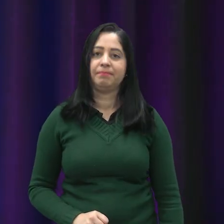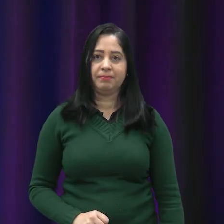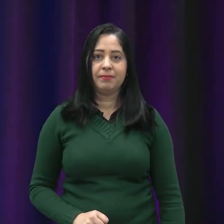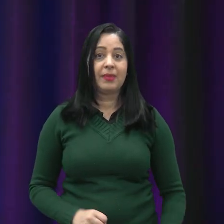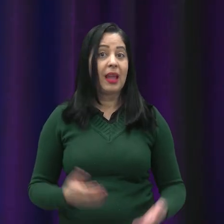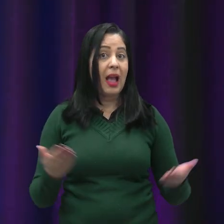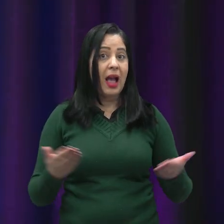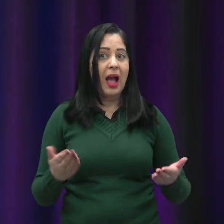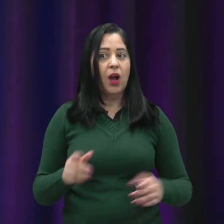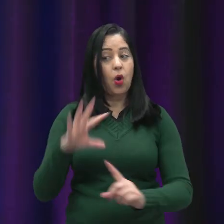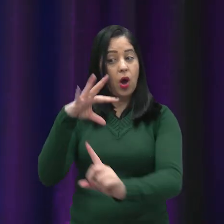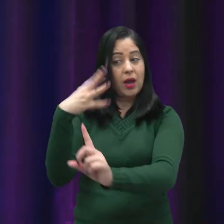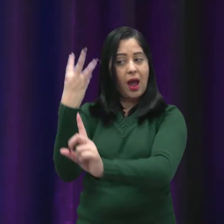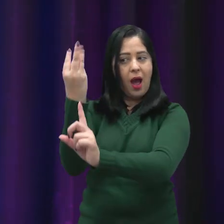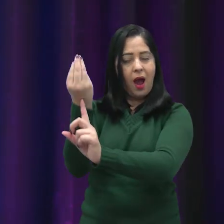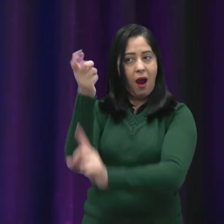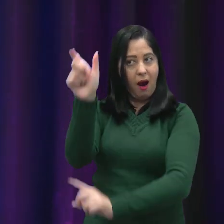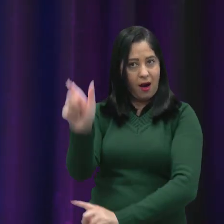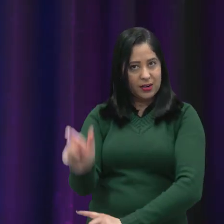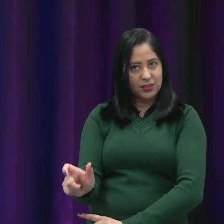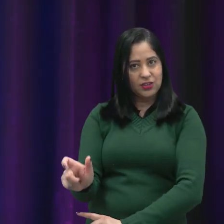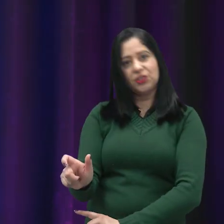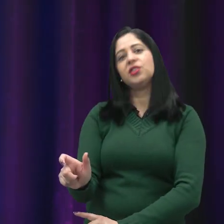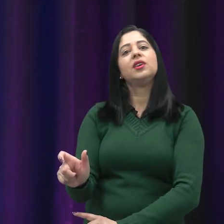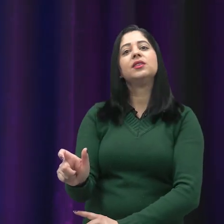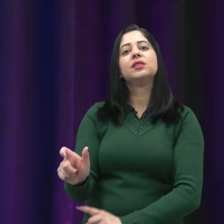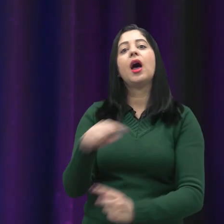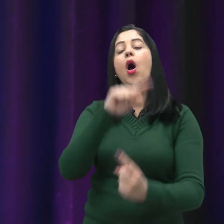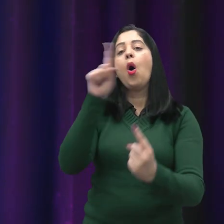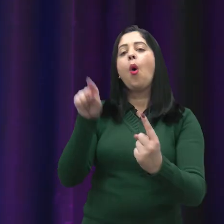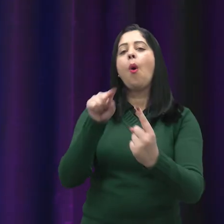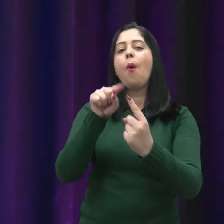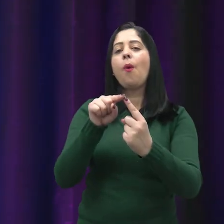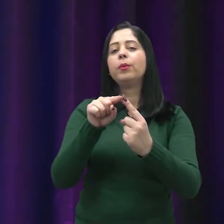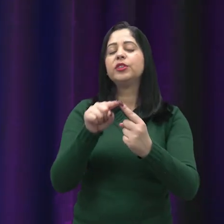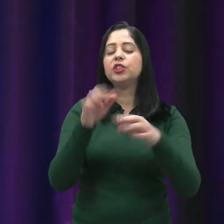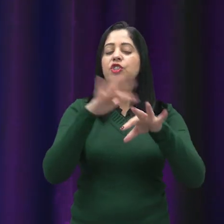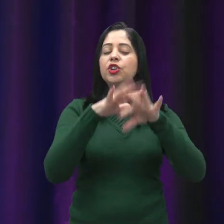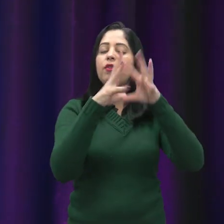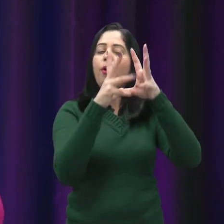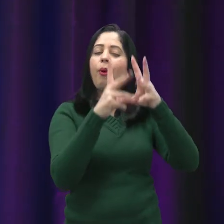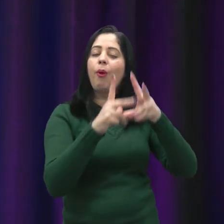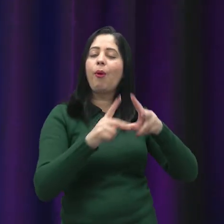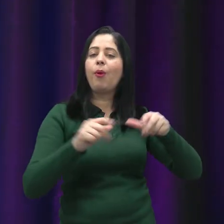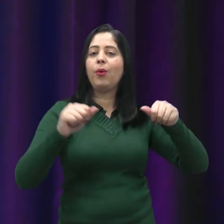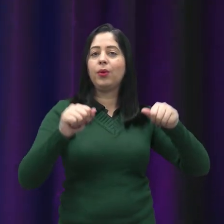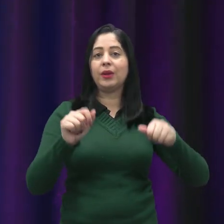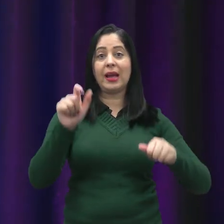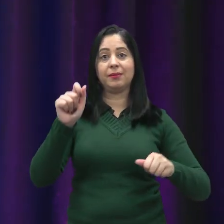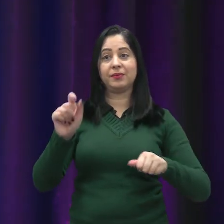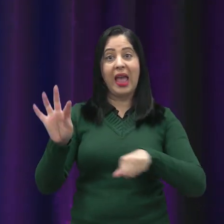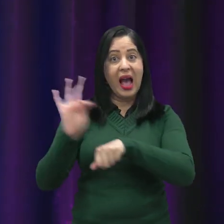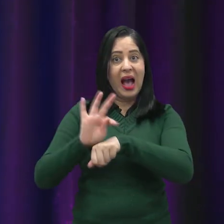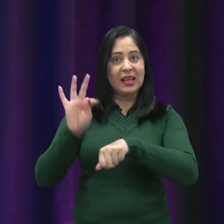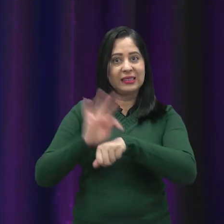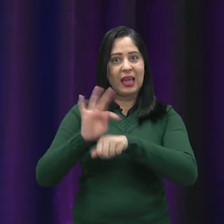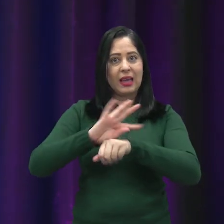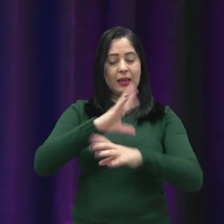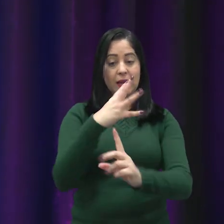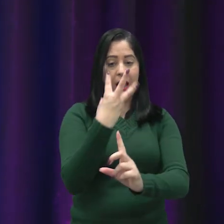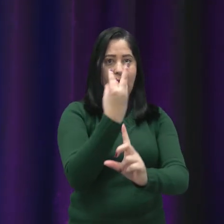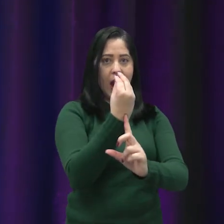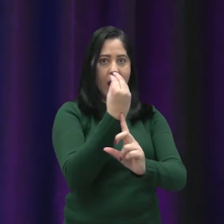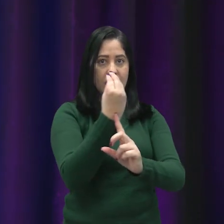conectar e curar. Com a técnica de arte-terapia, ela está há 20 anos ensinando arte e misturando a delicadeza no toque